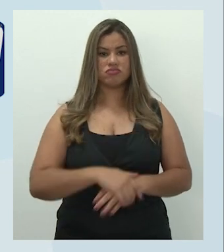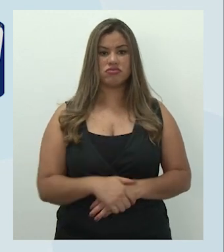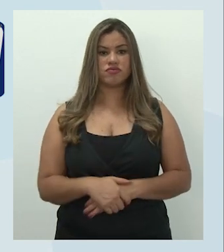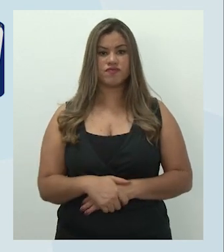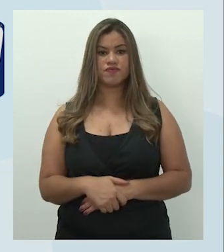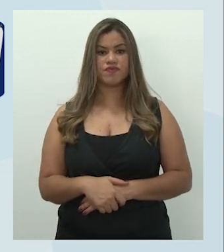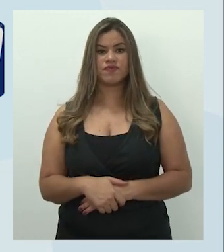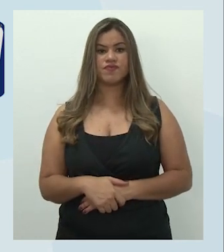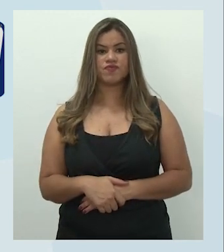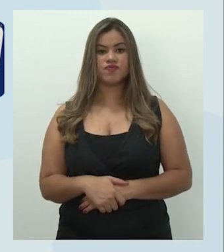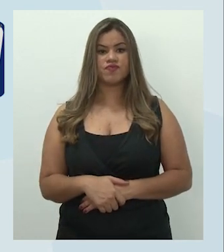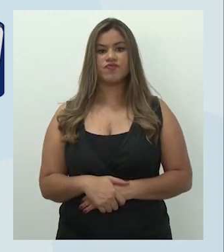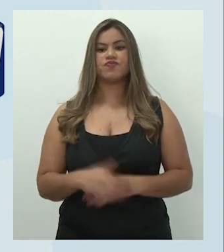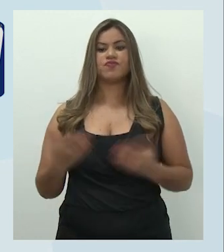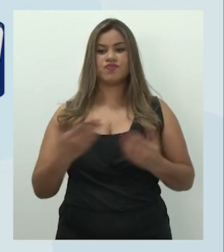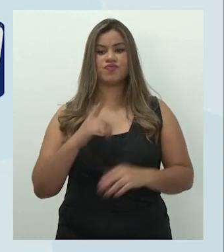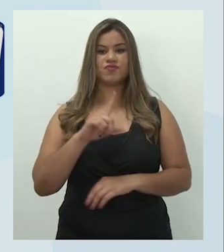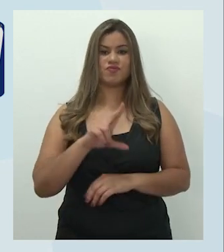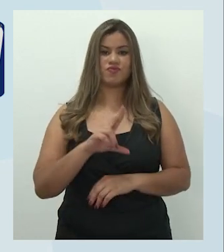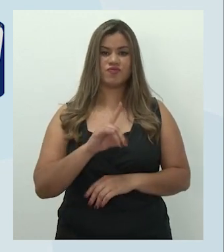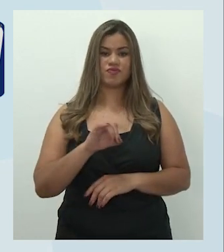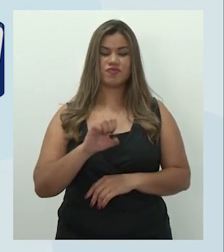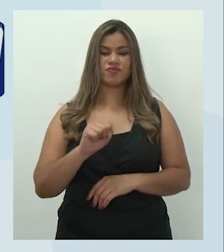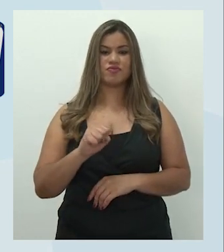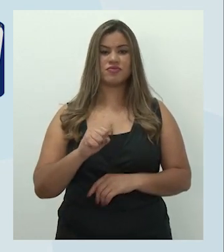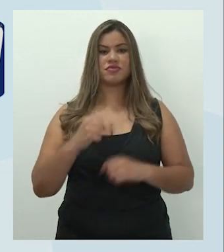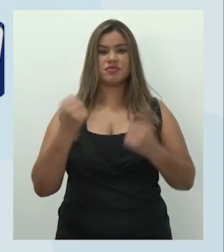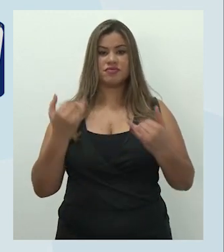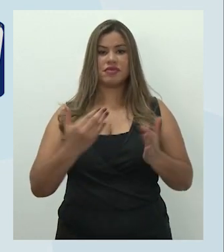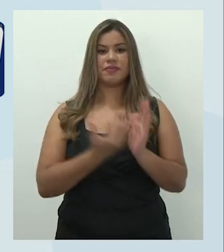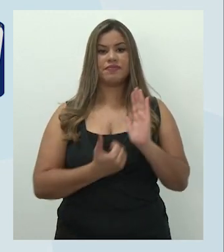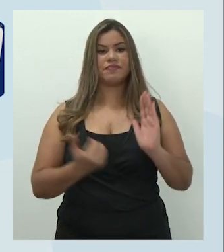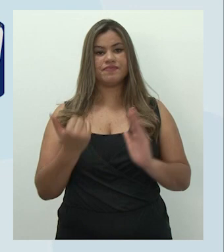E aí agora a Lourdes vai falar um pouquinho mais.